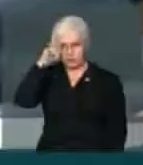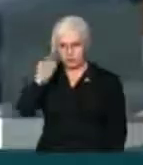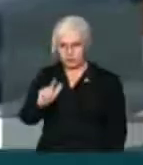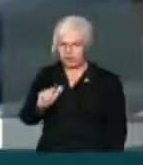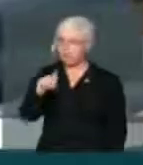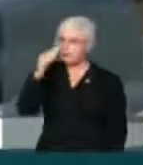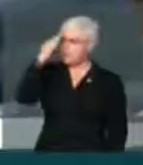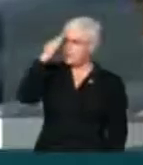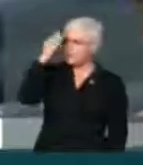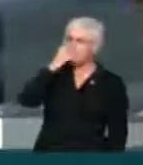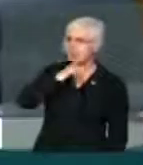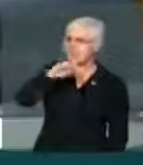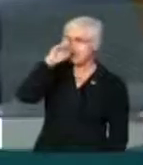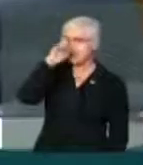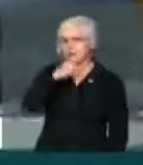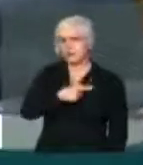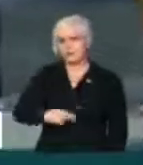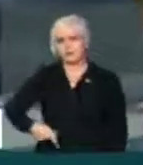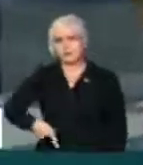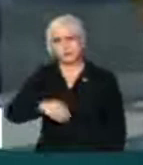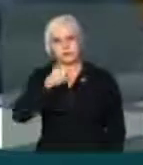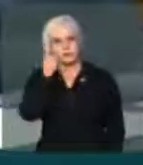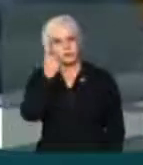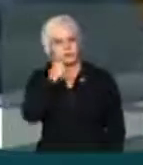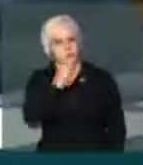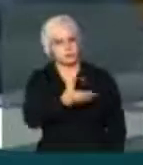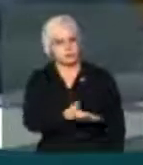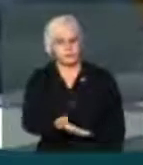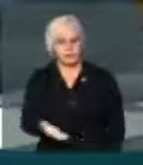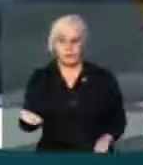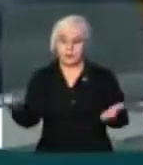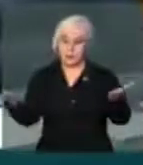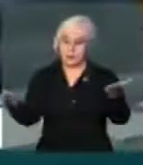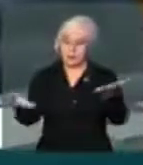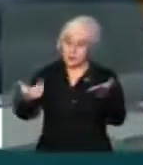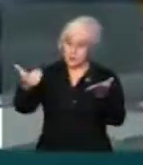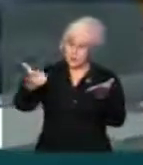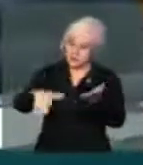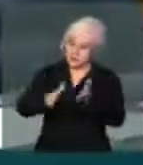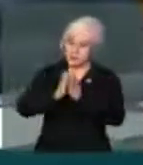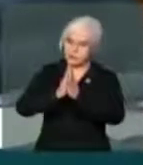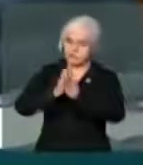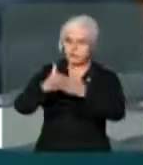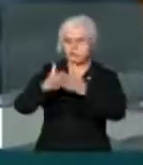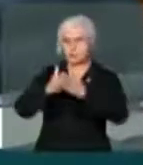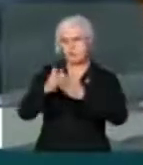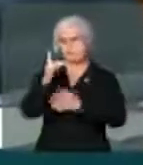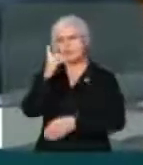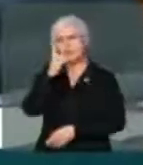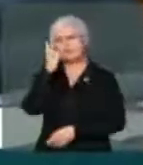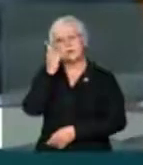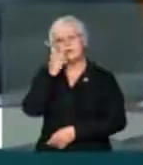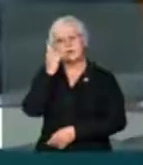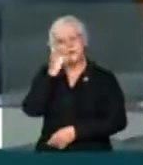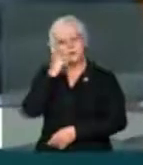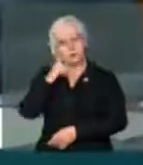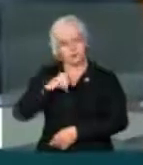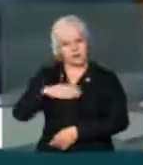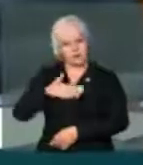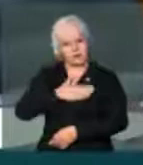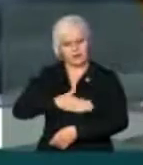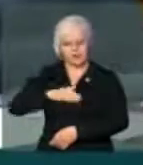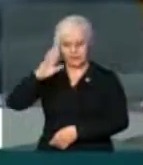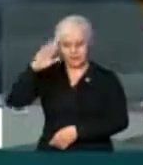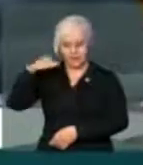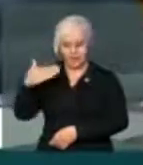senhor presidente, senhoras e senhores deputados. Aqui, mais uma vez, o apelo de um deputado que teve a honra